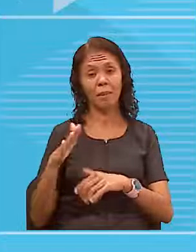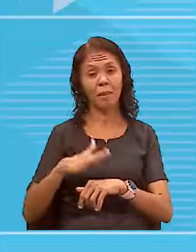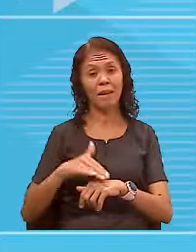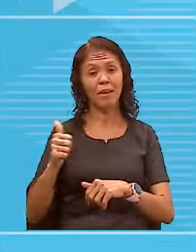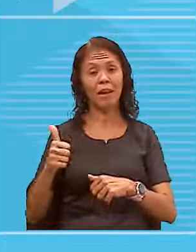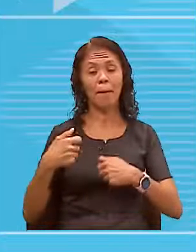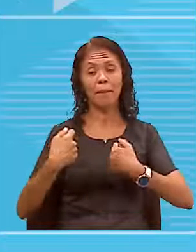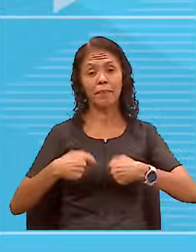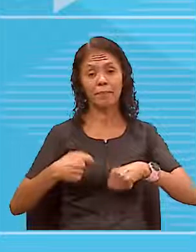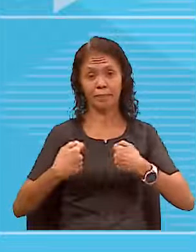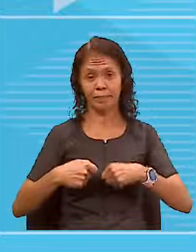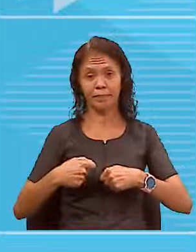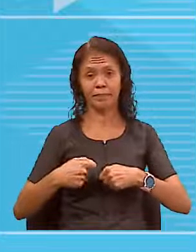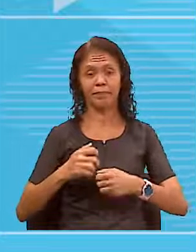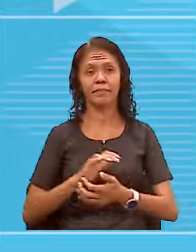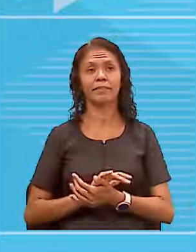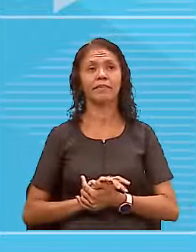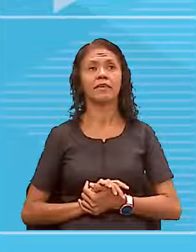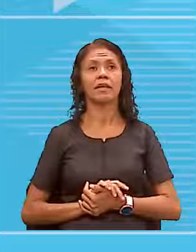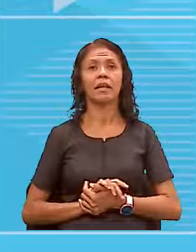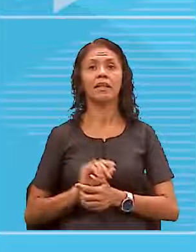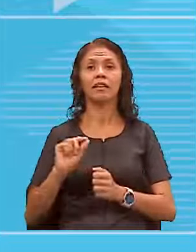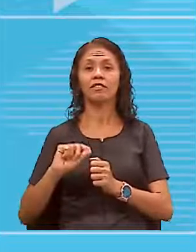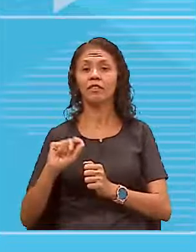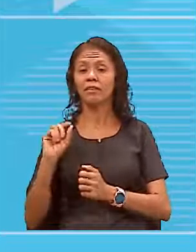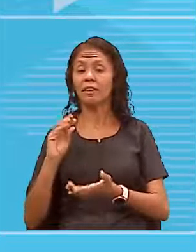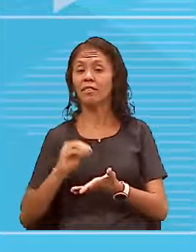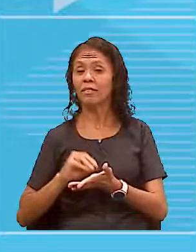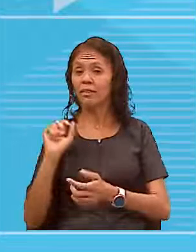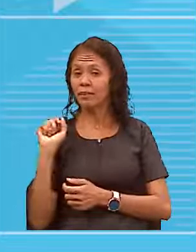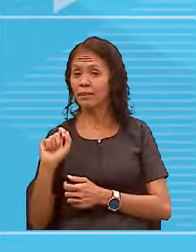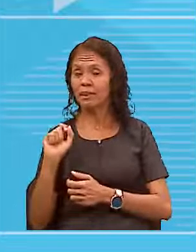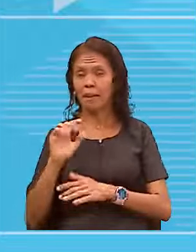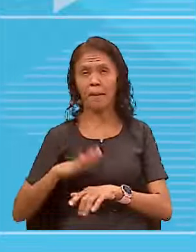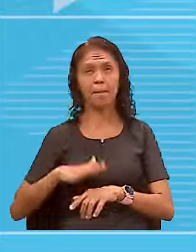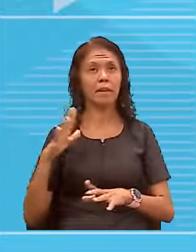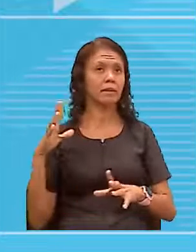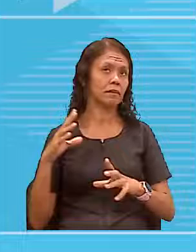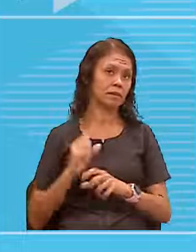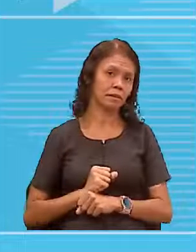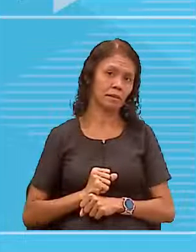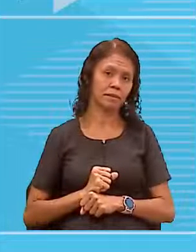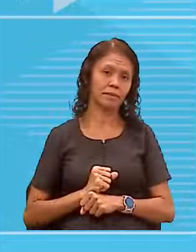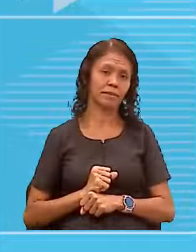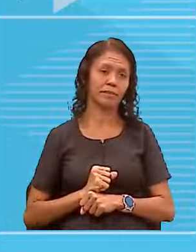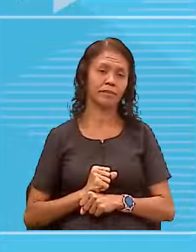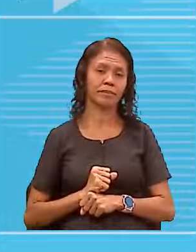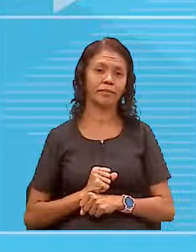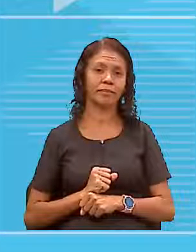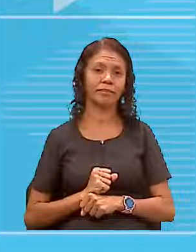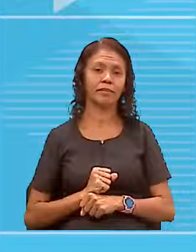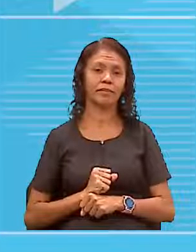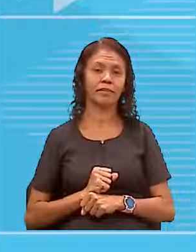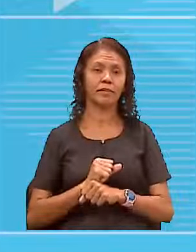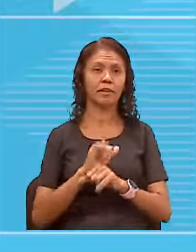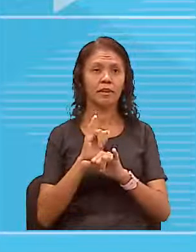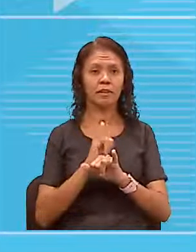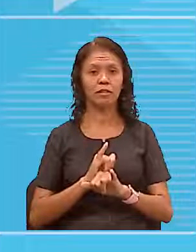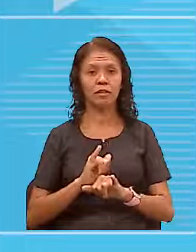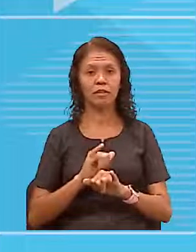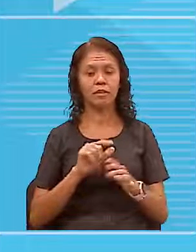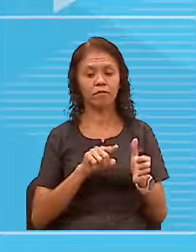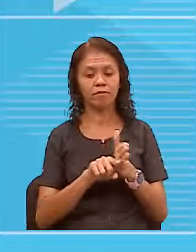está acontecendo? Preciso de mais revisões. Olha a tomada de decisão. Peguei os dados, transformei em